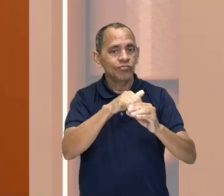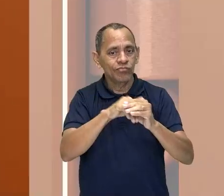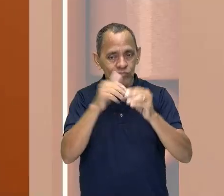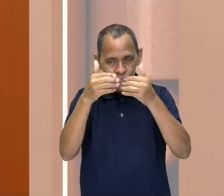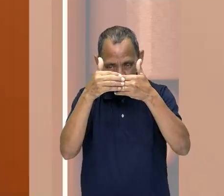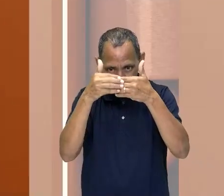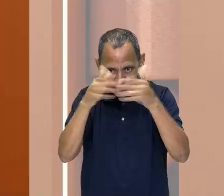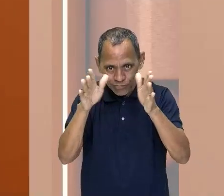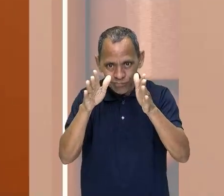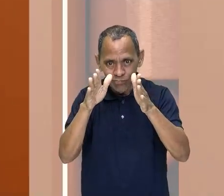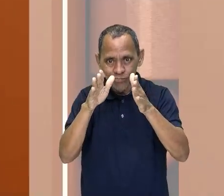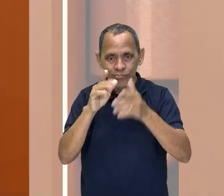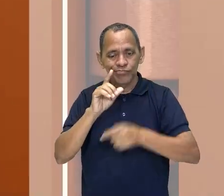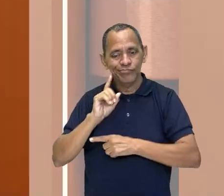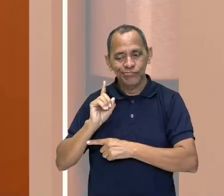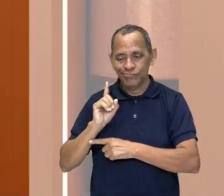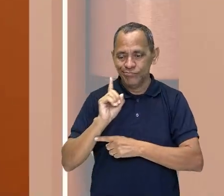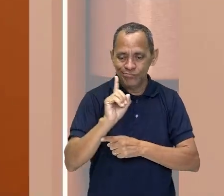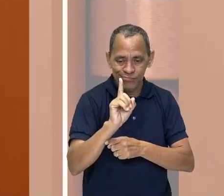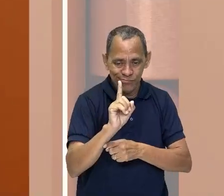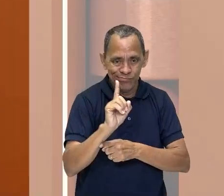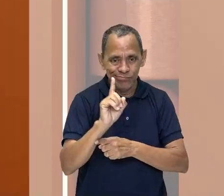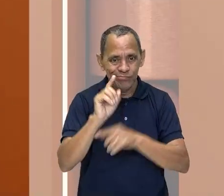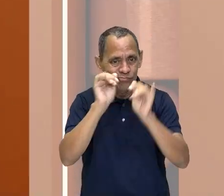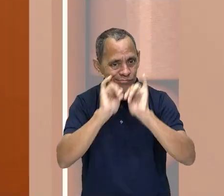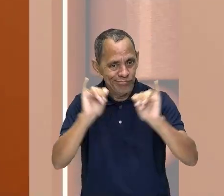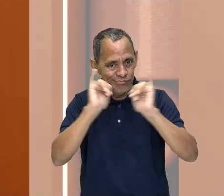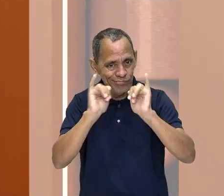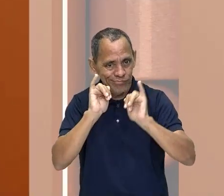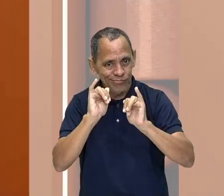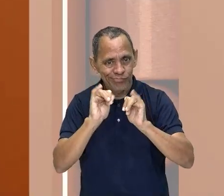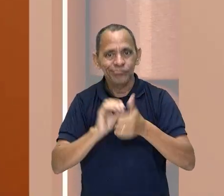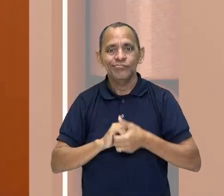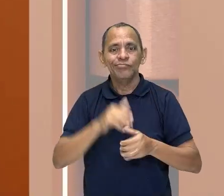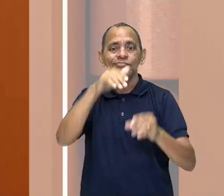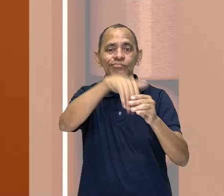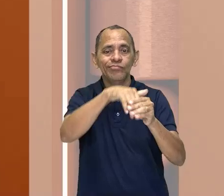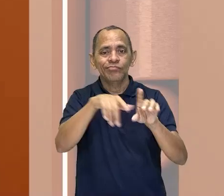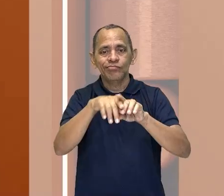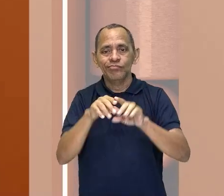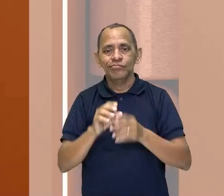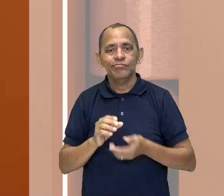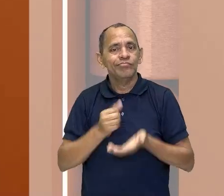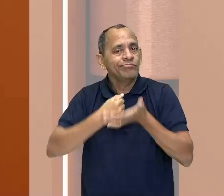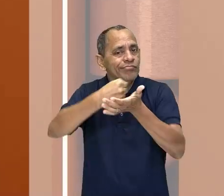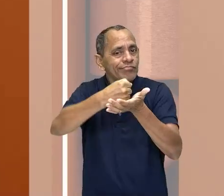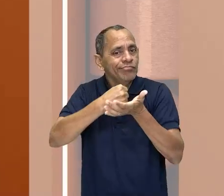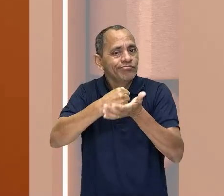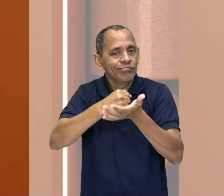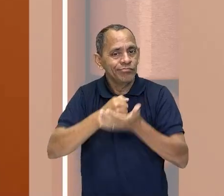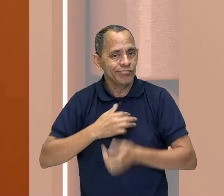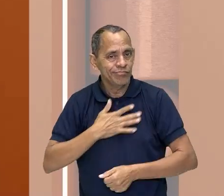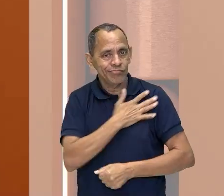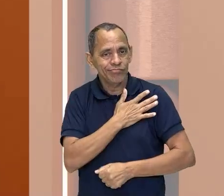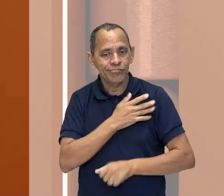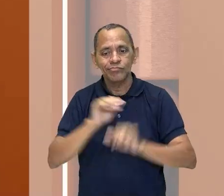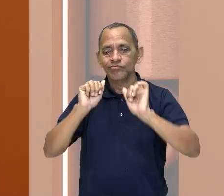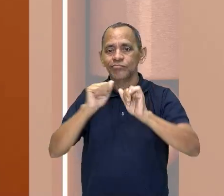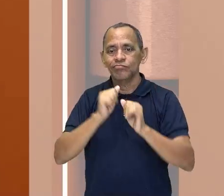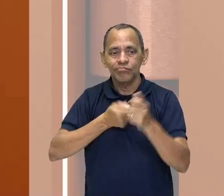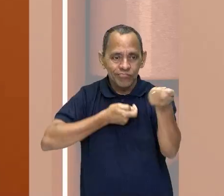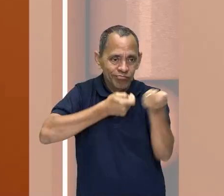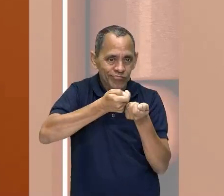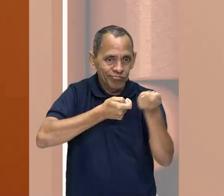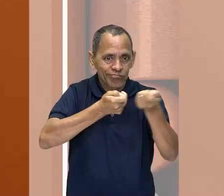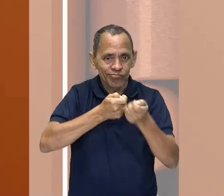até a urna e declarar abertamente o seu voto contribuía muito para que o coronel pudesse pressionar, pudesse mandar o